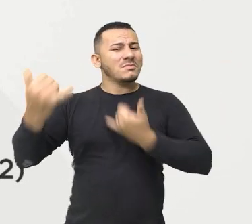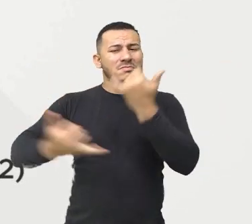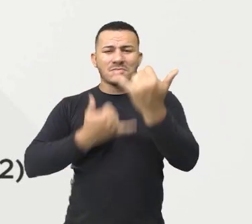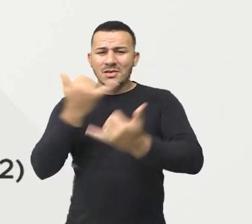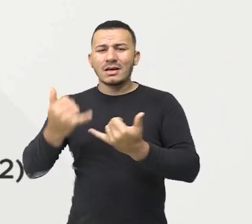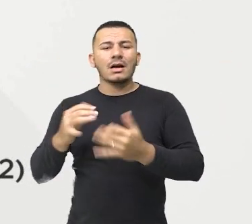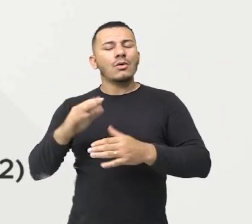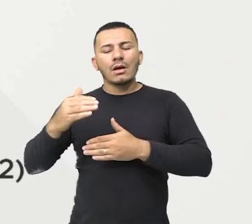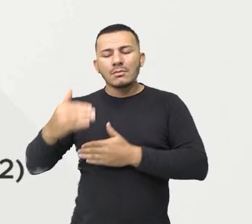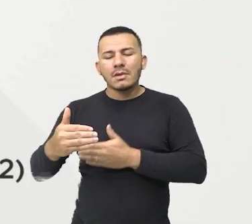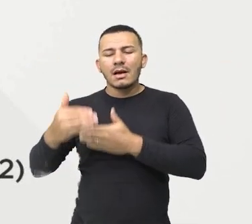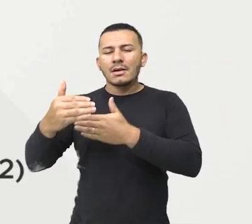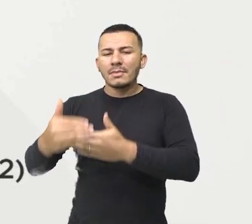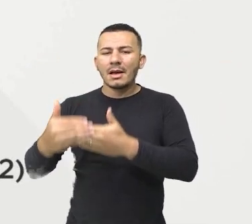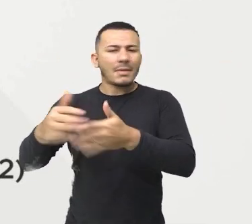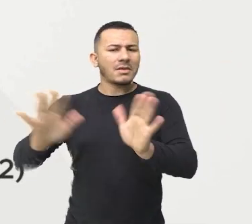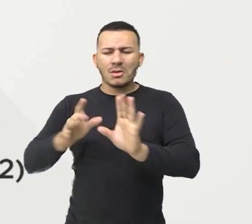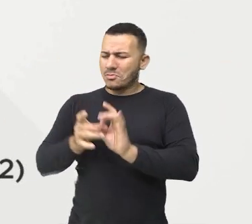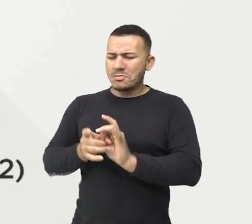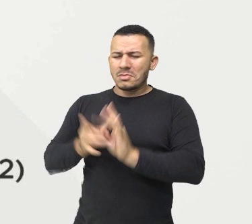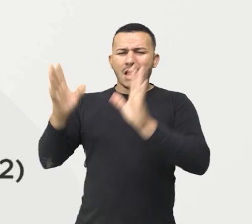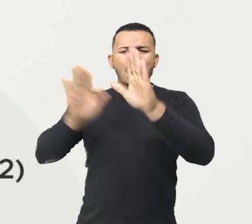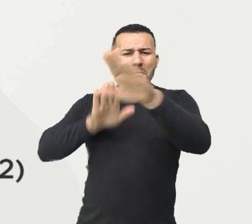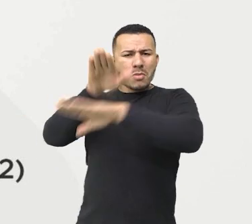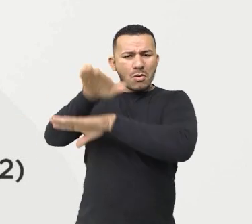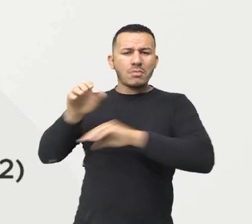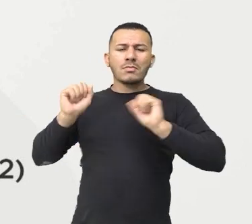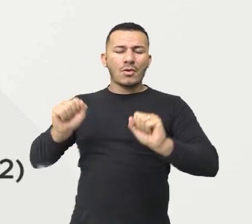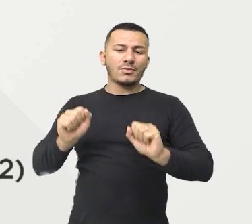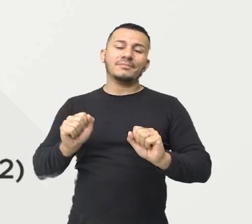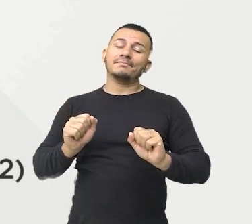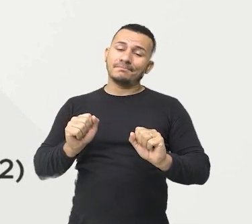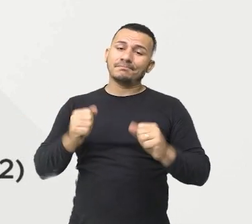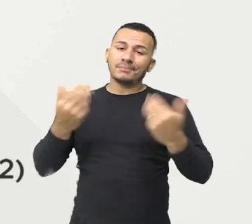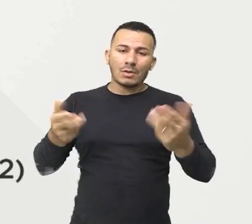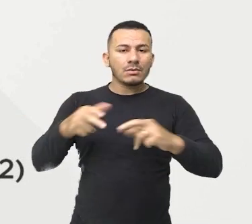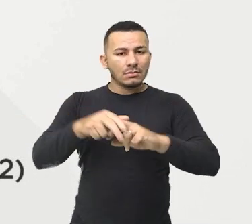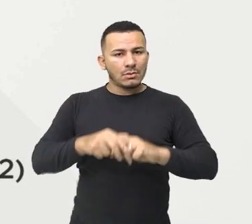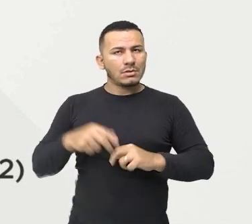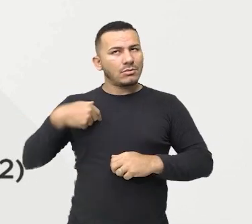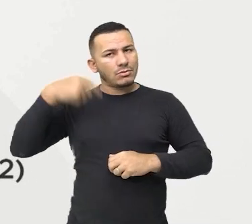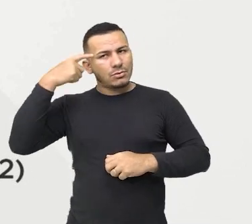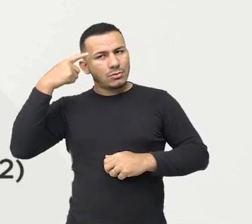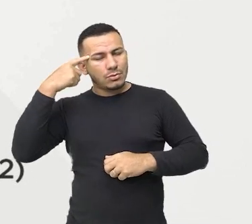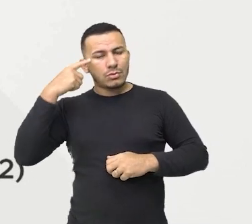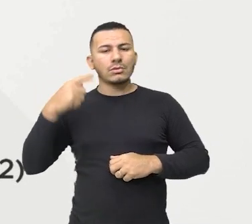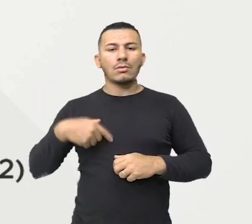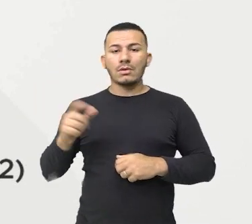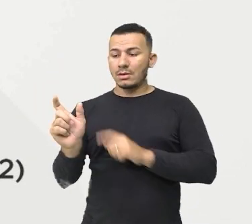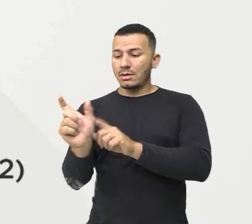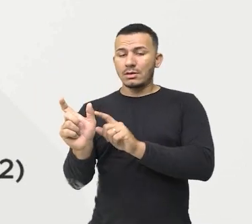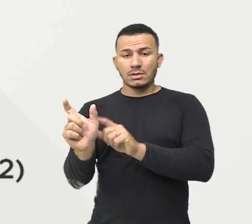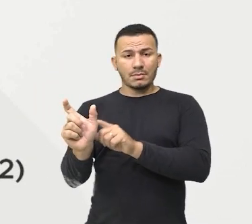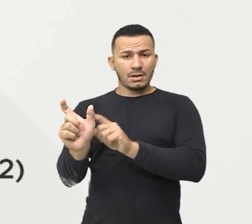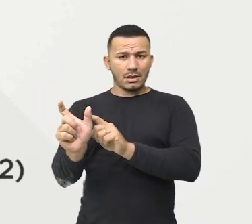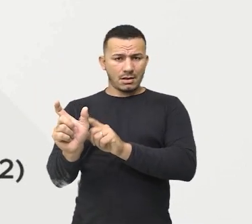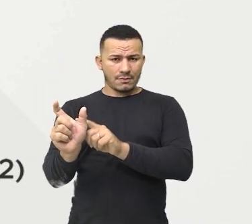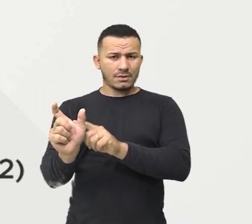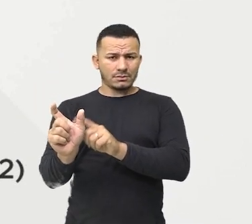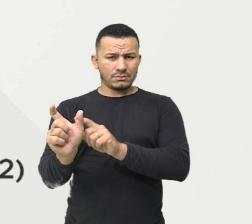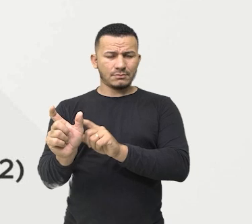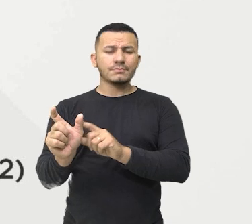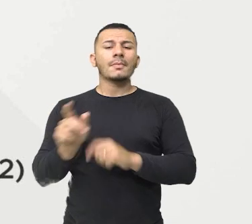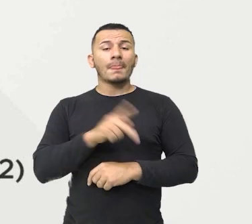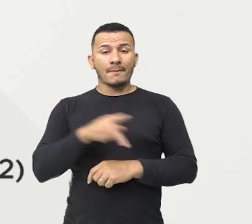poucos ensinando os limites e as regras sociais. Então, por isso mesmo, ao utilizar esse termo, a